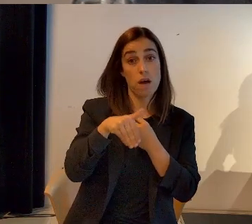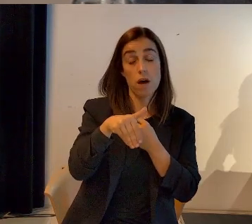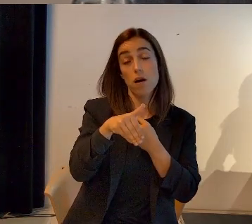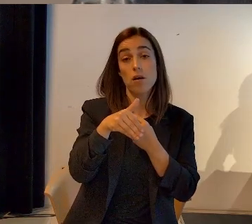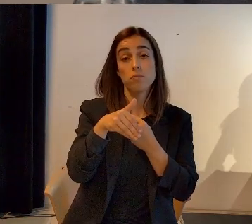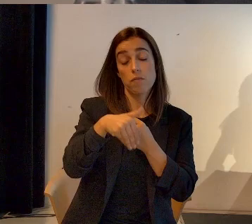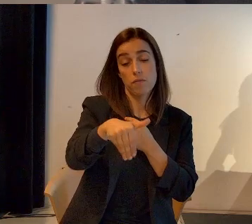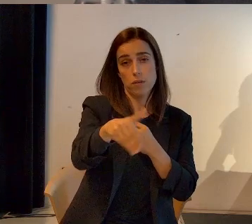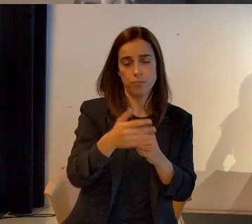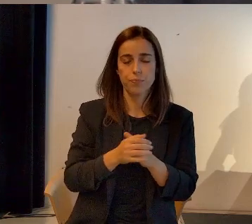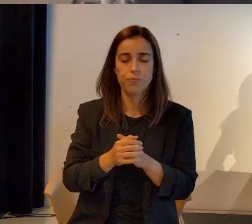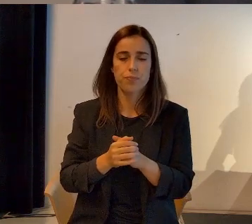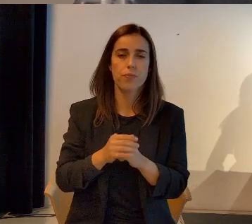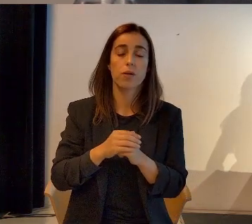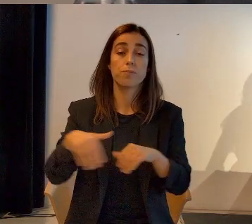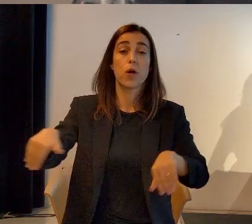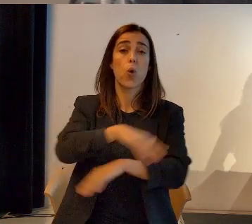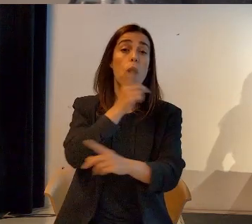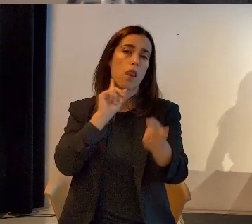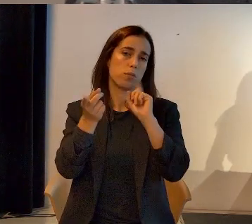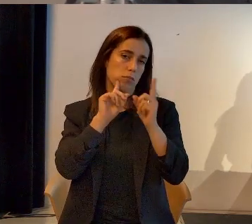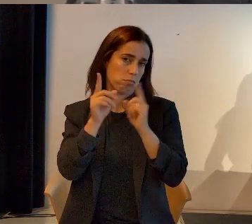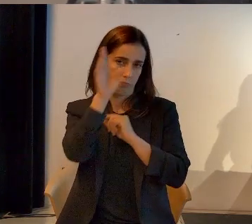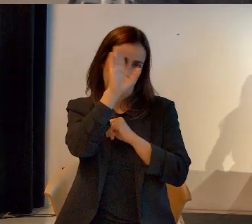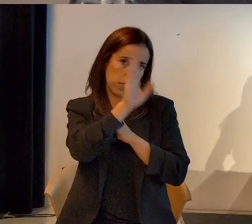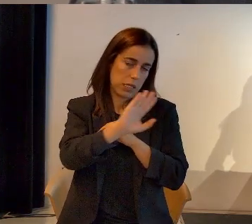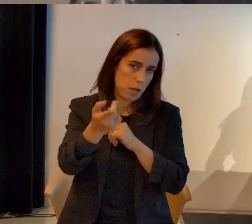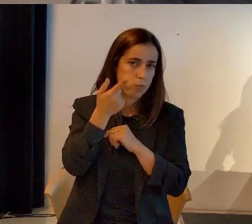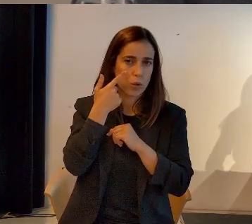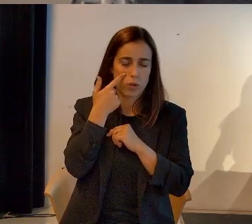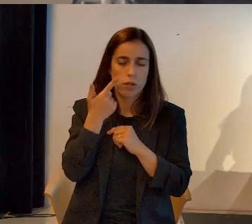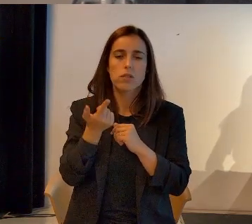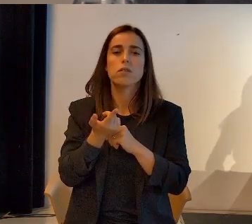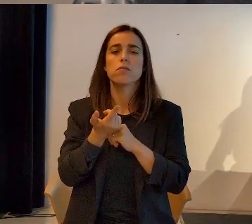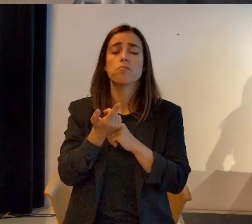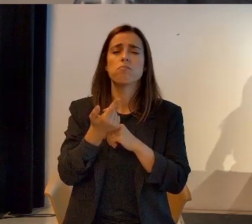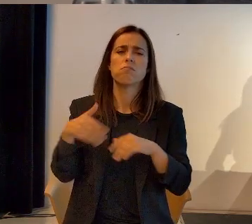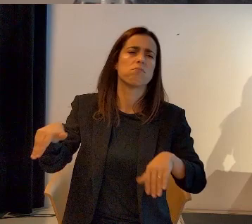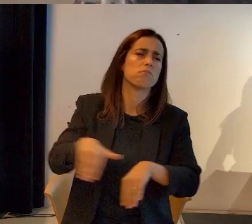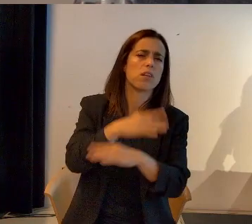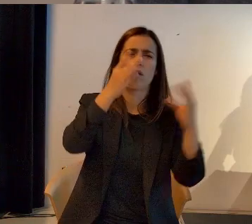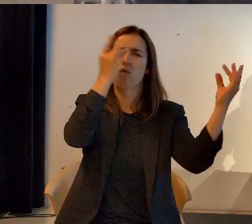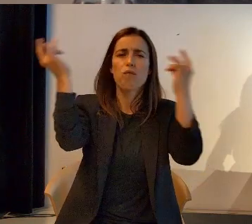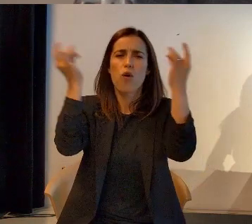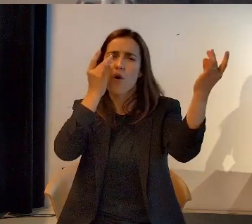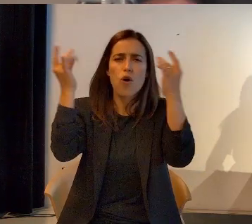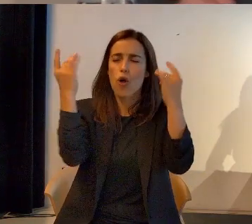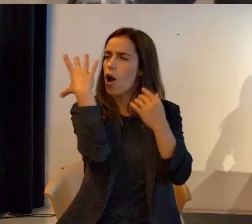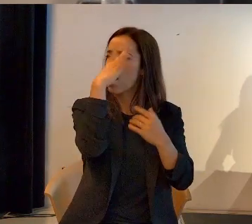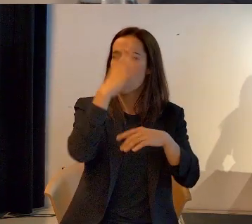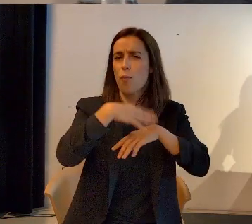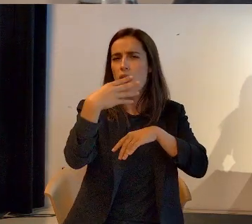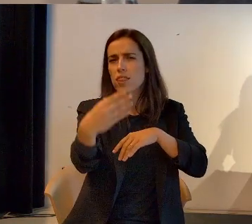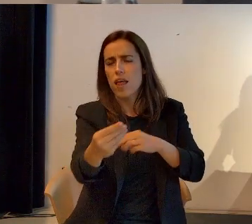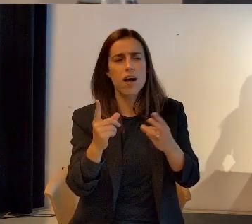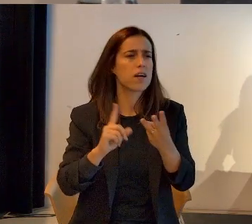iniciativas que vão acontecendo ao longo do Agitag. A animação de rua já é algo que nos caracteriza, são animações desde o folclore, o Carnaval Fora de Horas, o